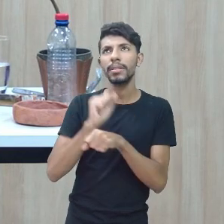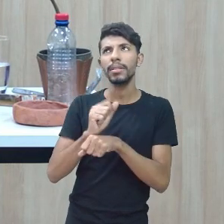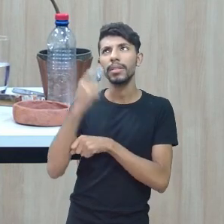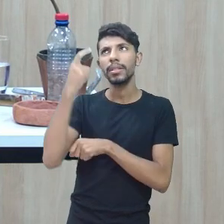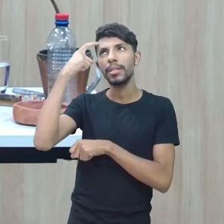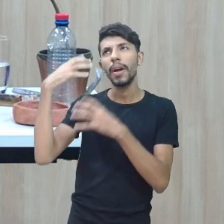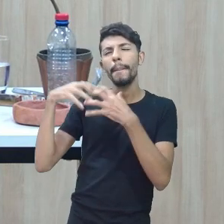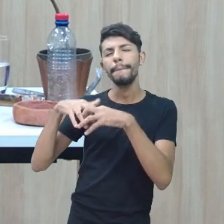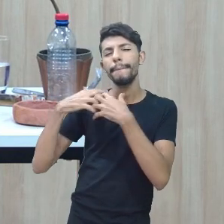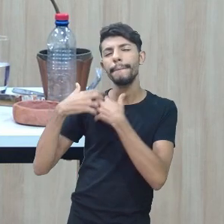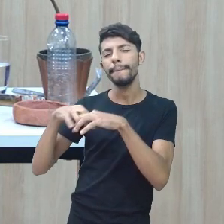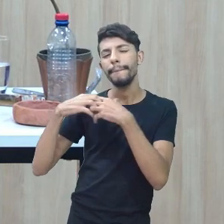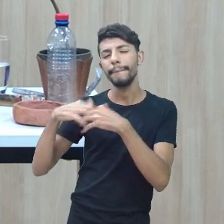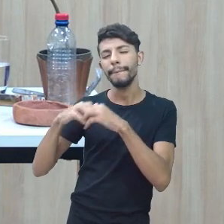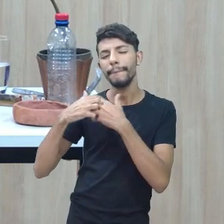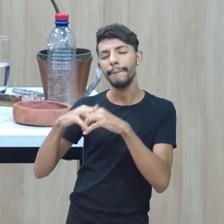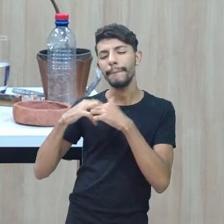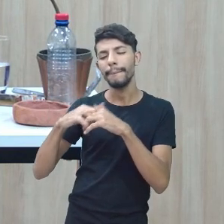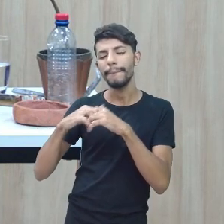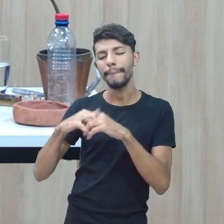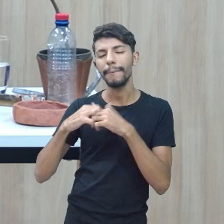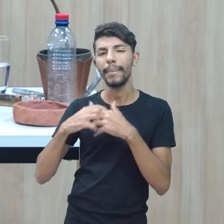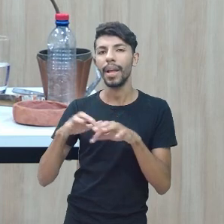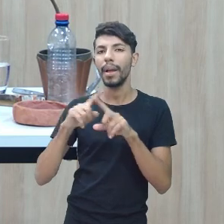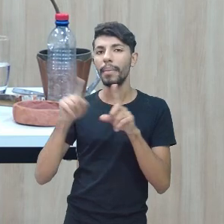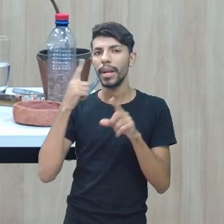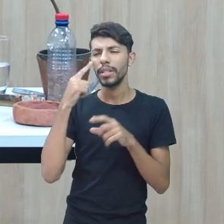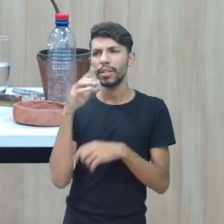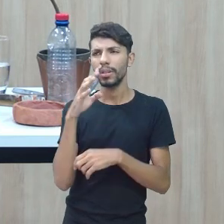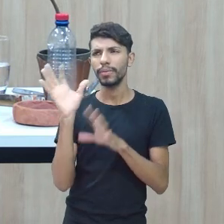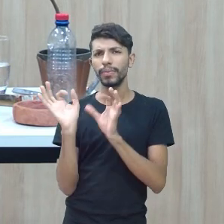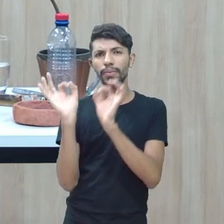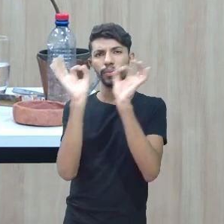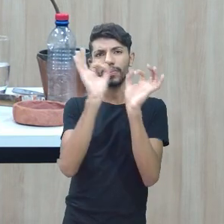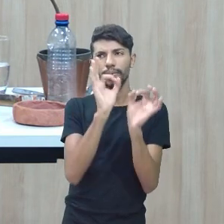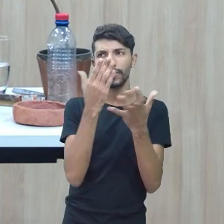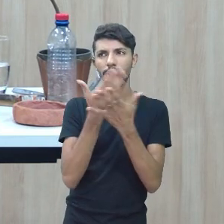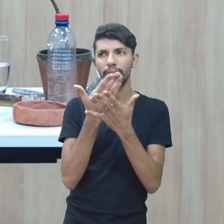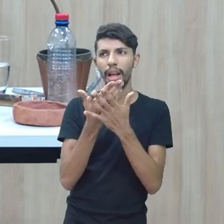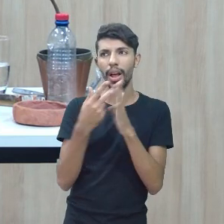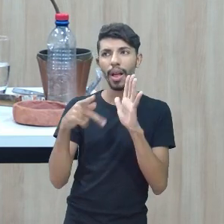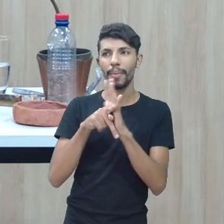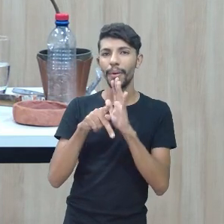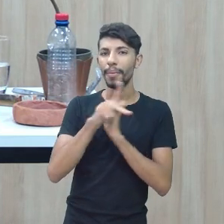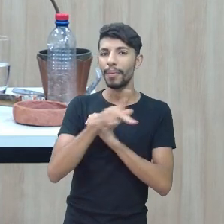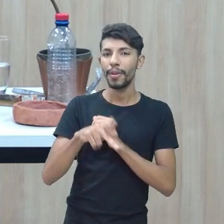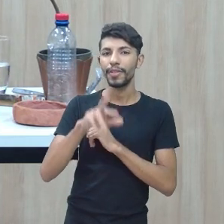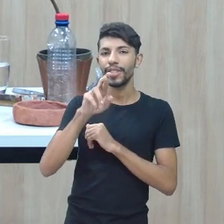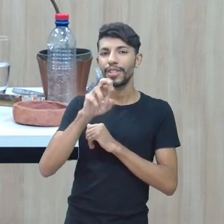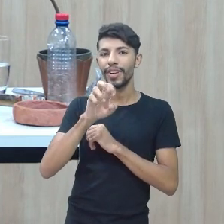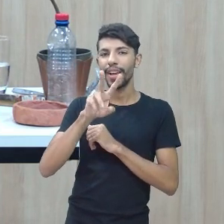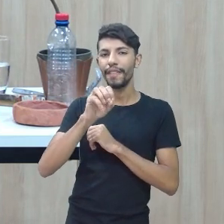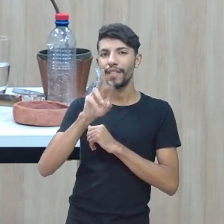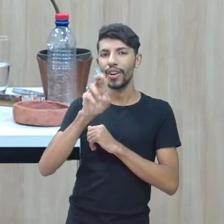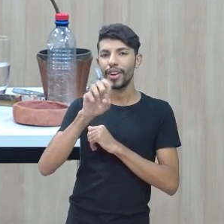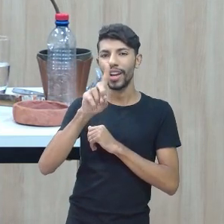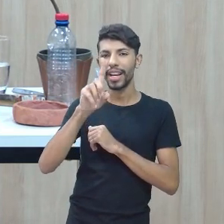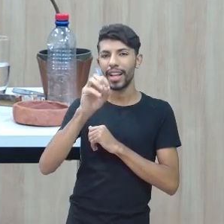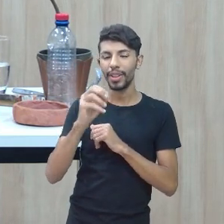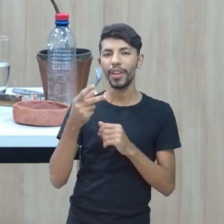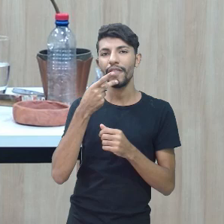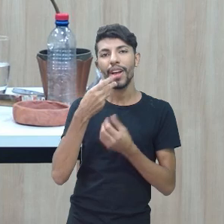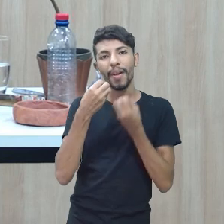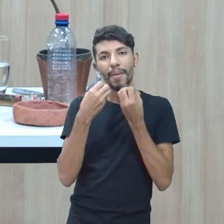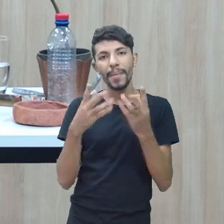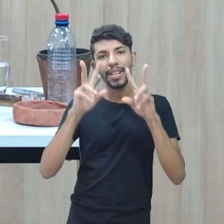pensar. Mas, assistindo a aula há pouco tempo do professor Revoredo, que falou aí muito bem, né, sobre os Jogos Olímpicos,